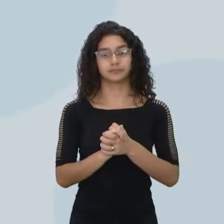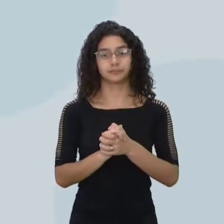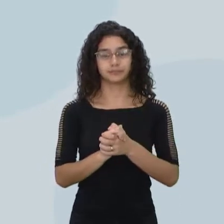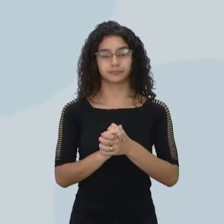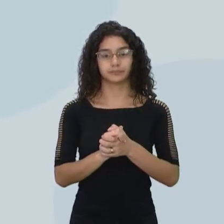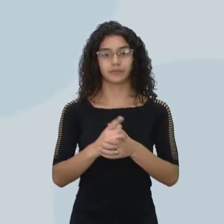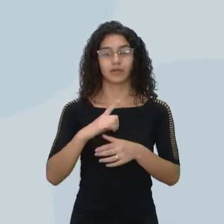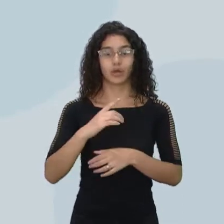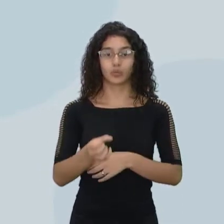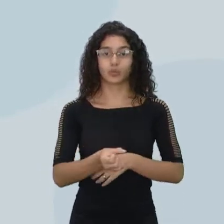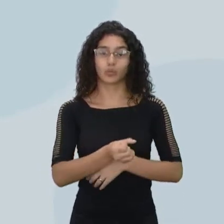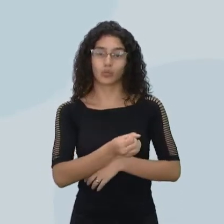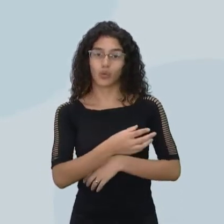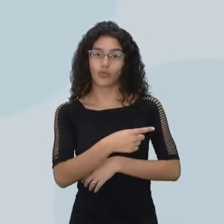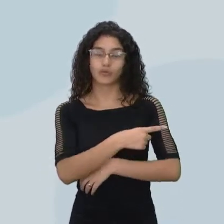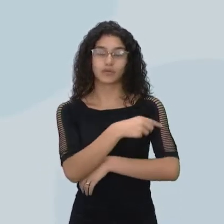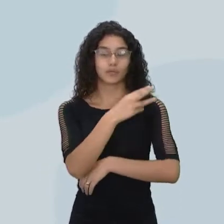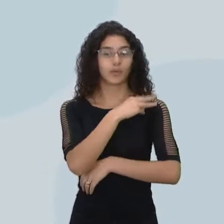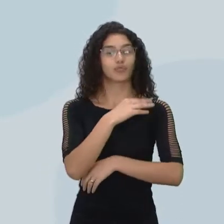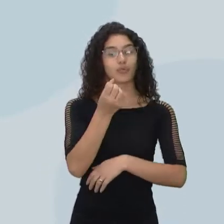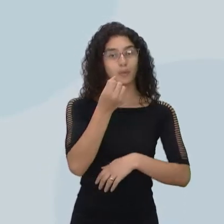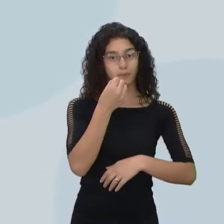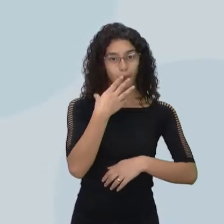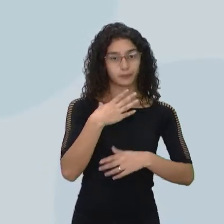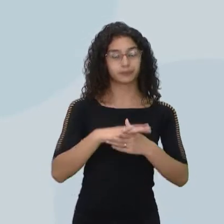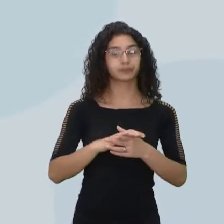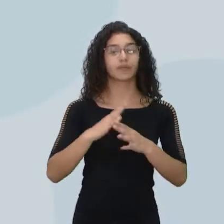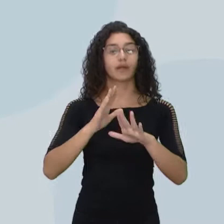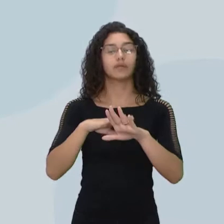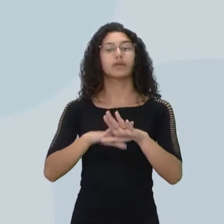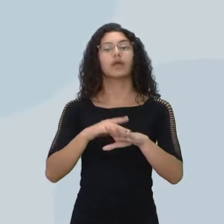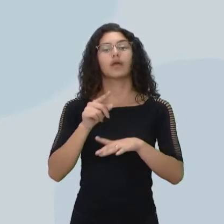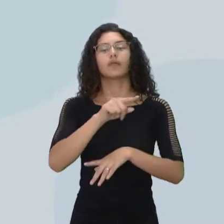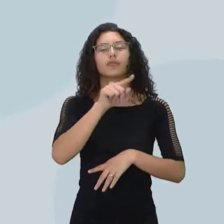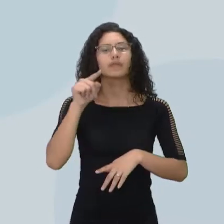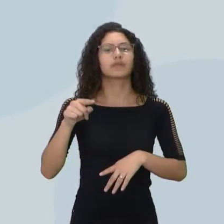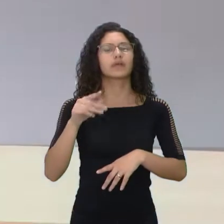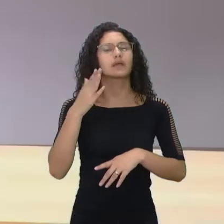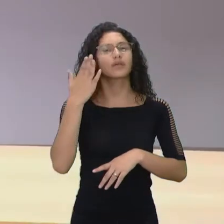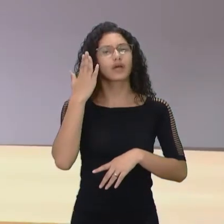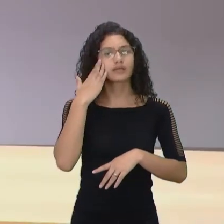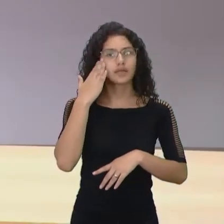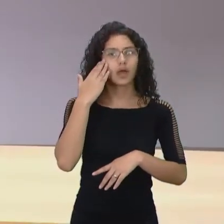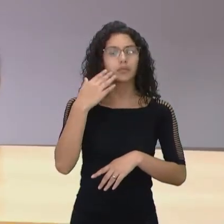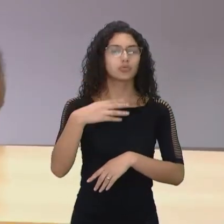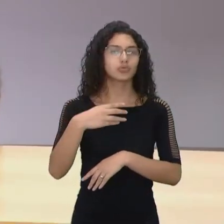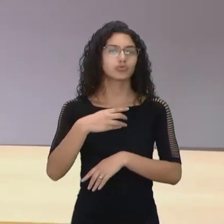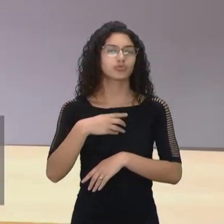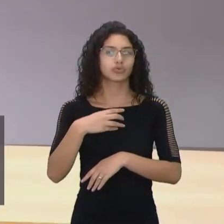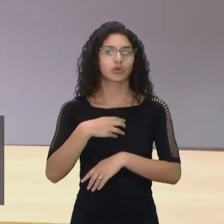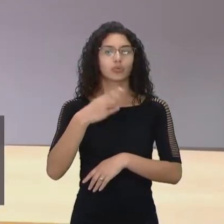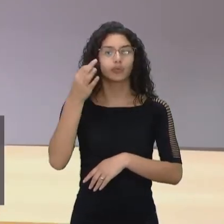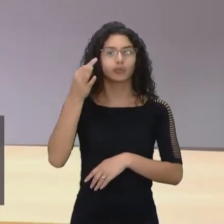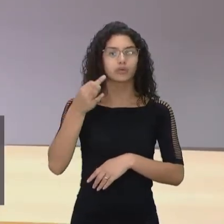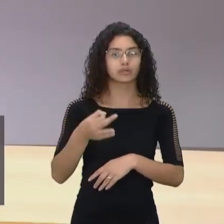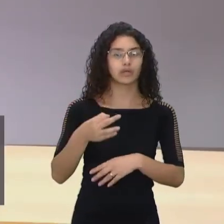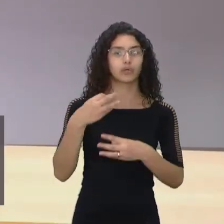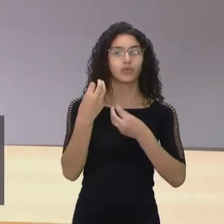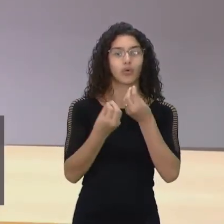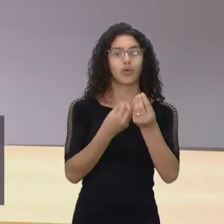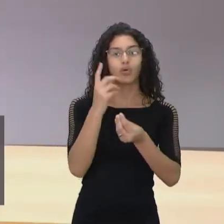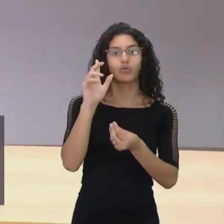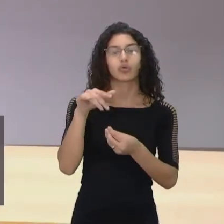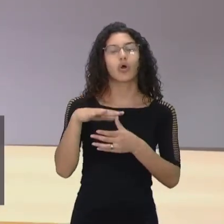lance do novo ensino médio, e é muito bacana isso, é fazer com que vocês saiam de uma posição passiva, apenas